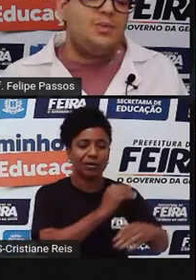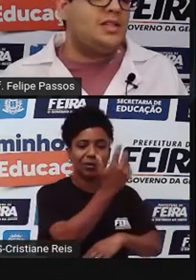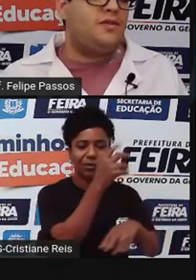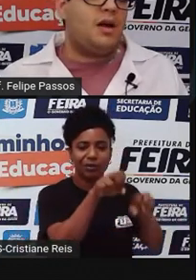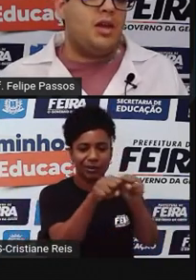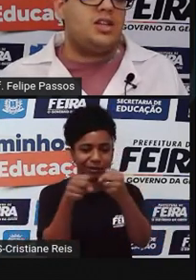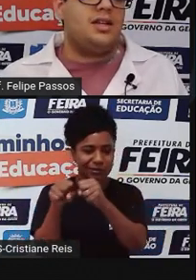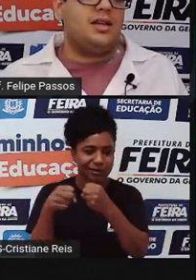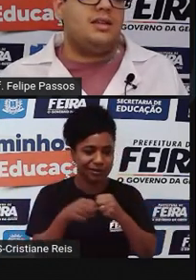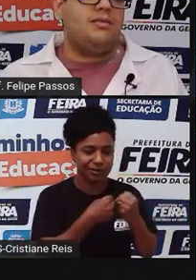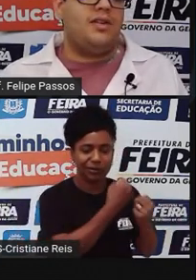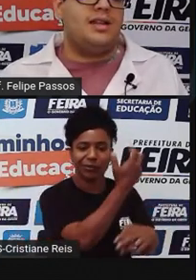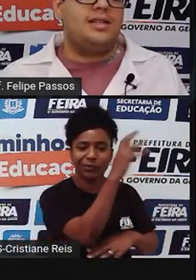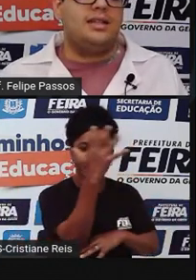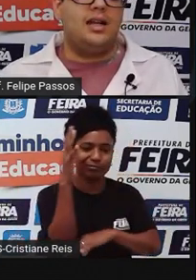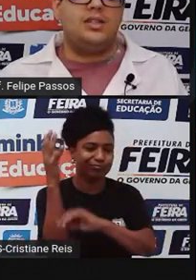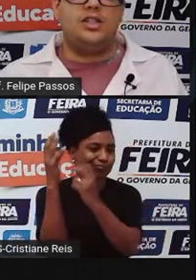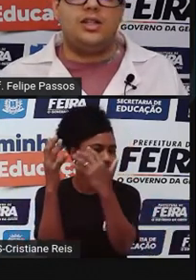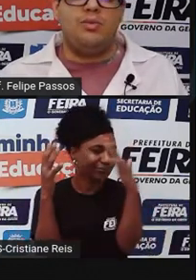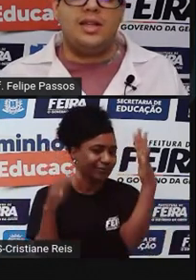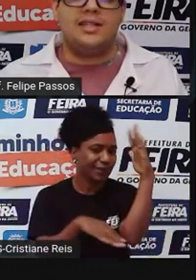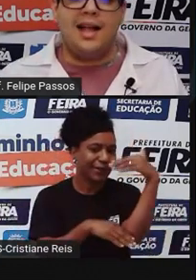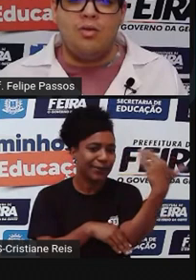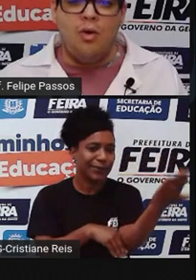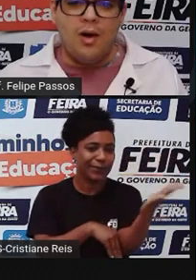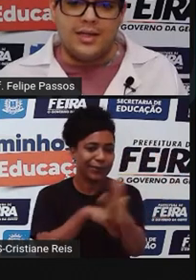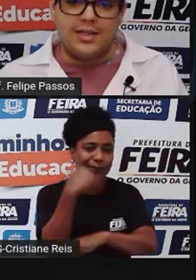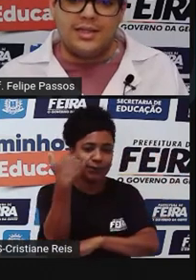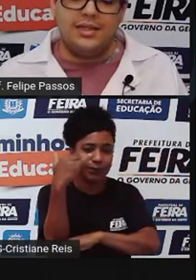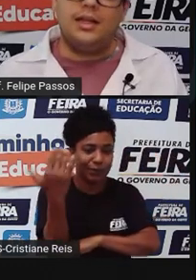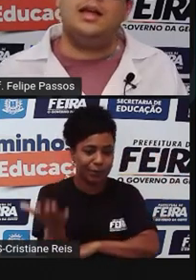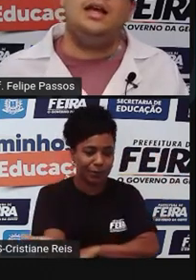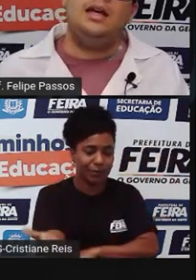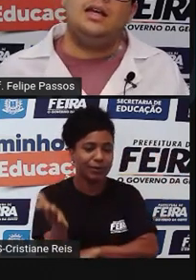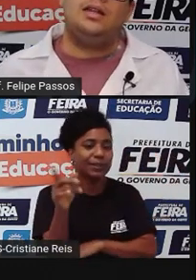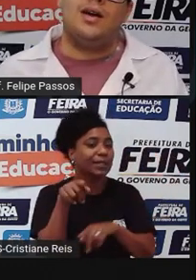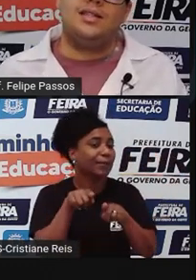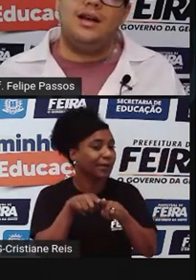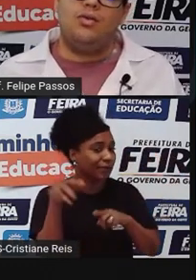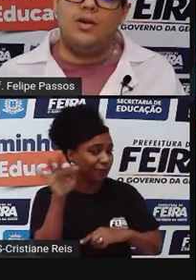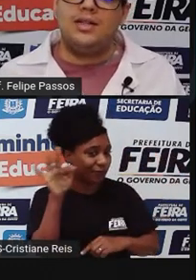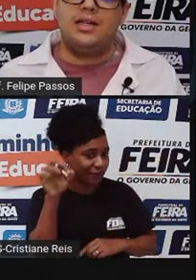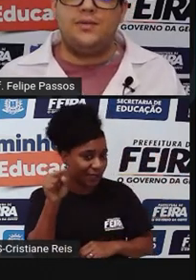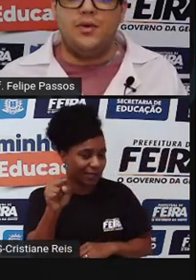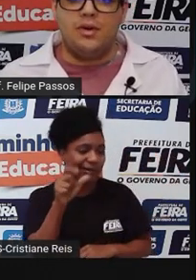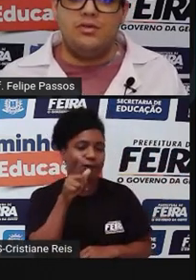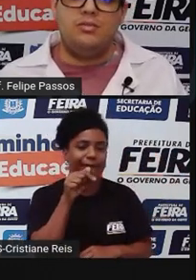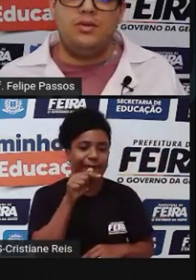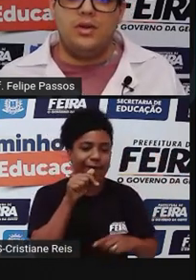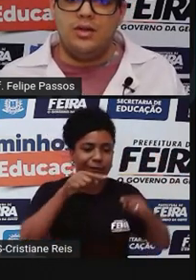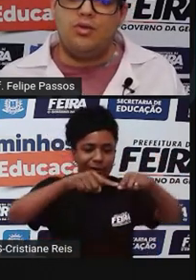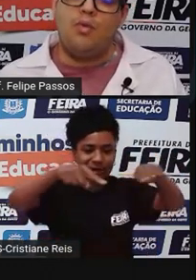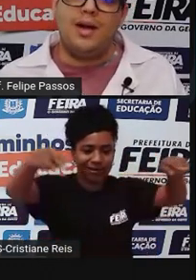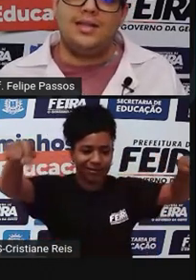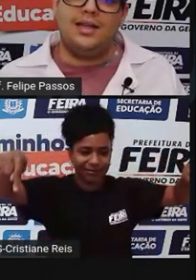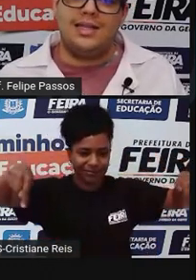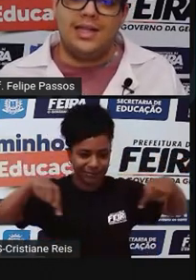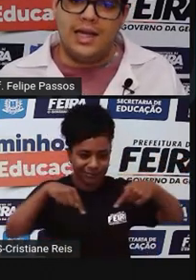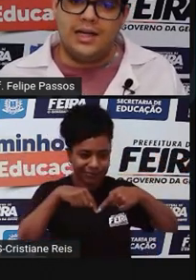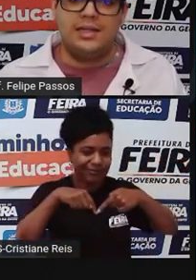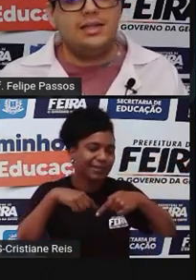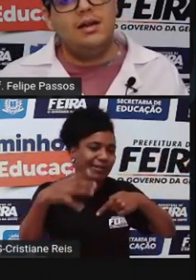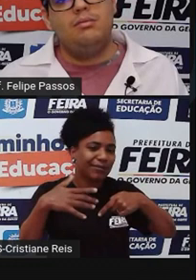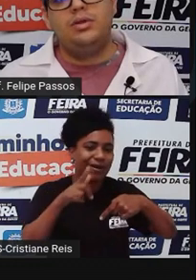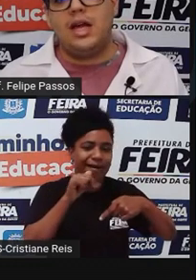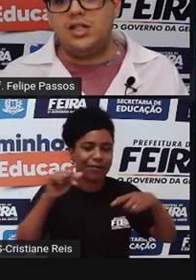esse foi especificamente na Feira de Santana a gente tinha muitas Lagoas né Então as Lagoas elas foram diminuindo com o